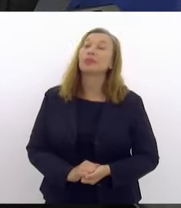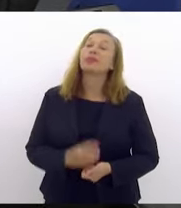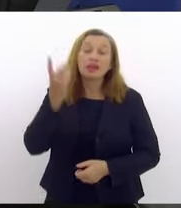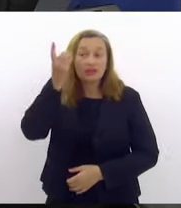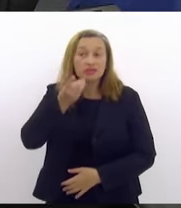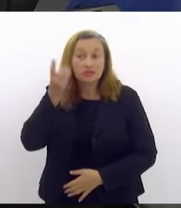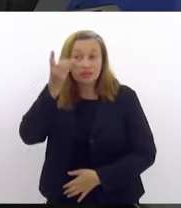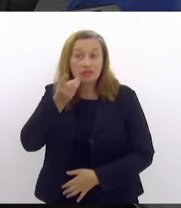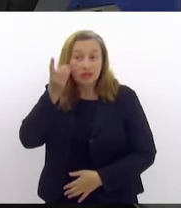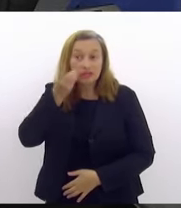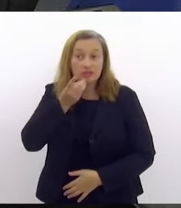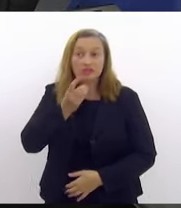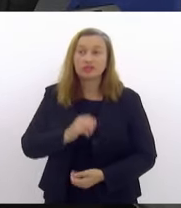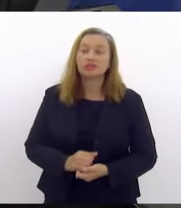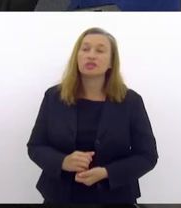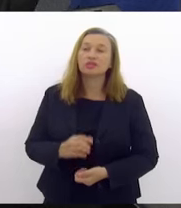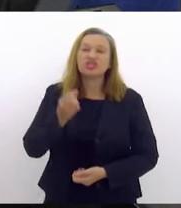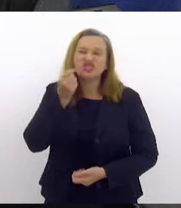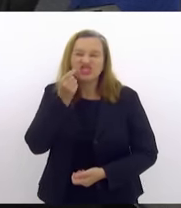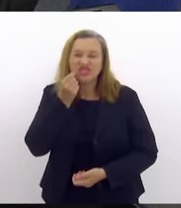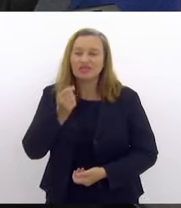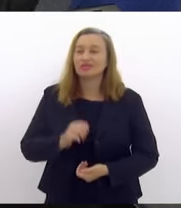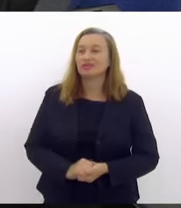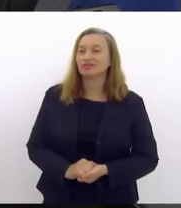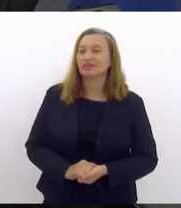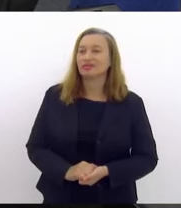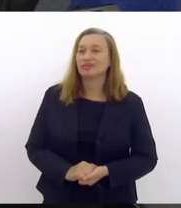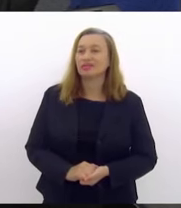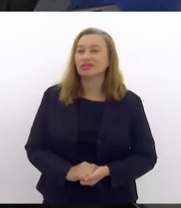novamente o deputado Giovanni Ratinho.